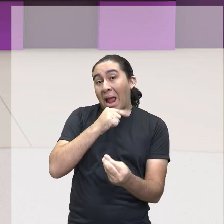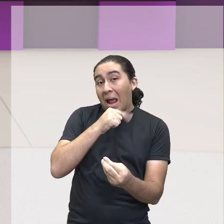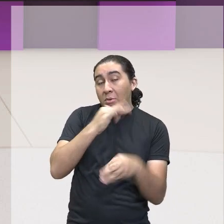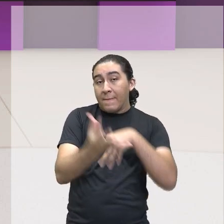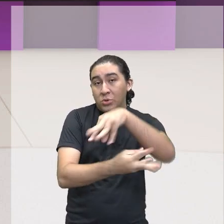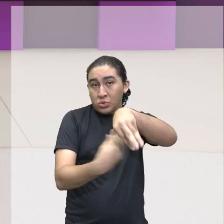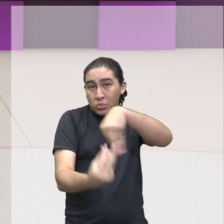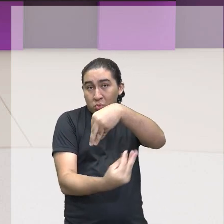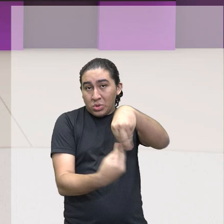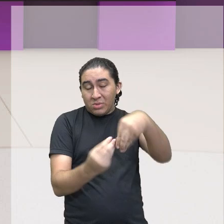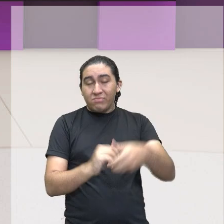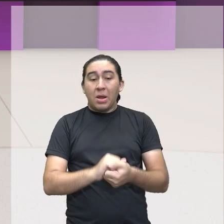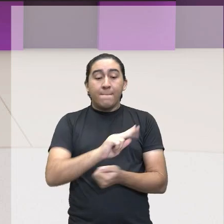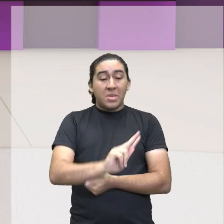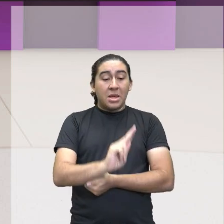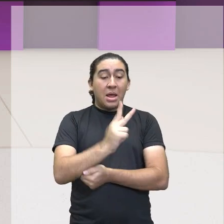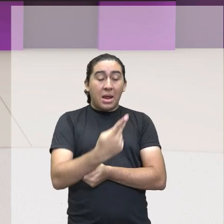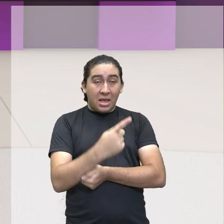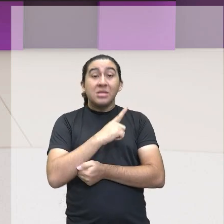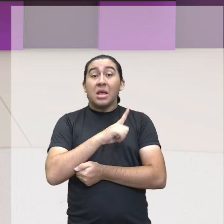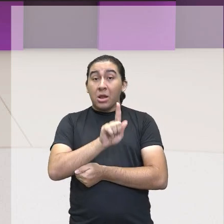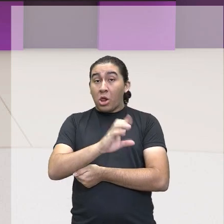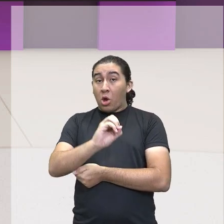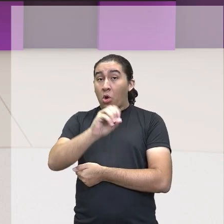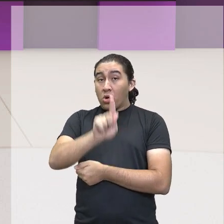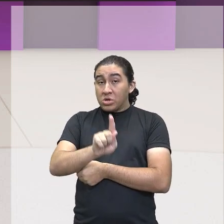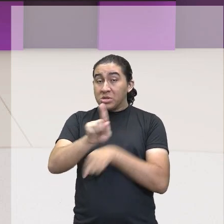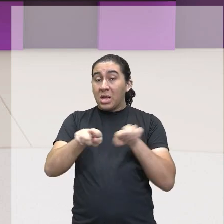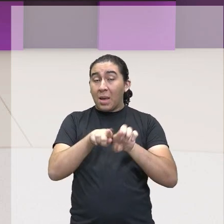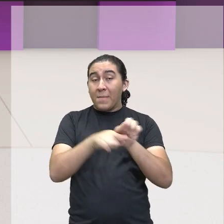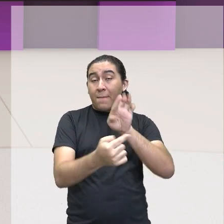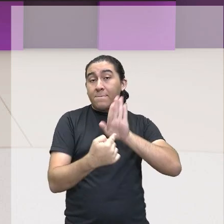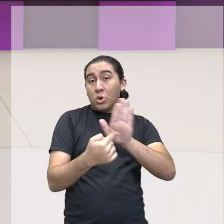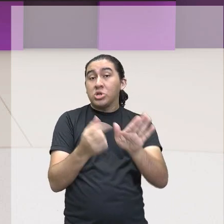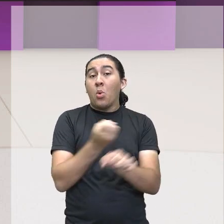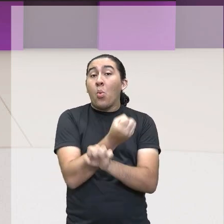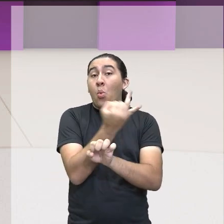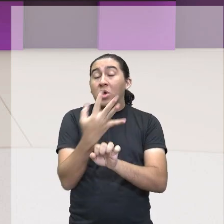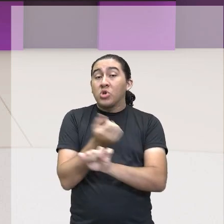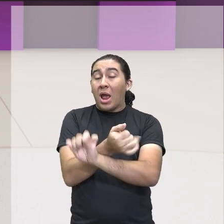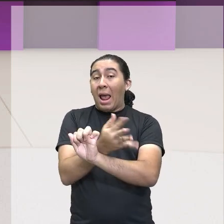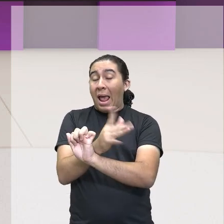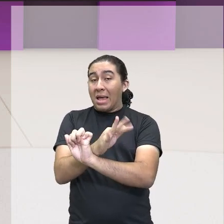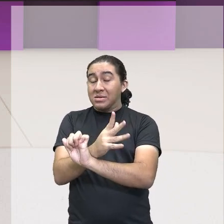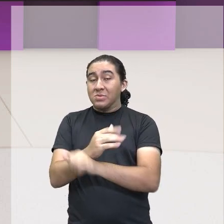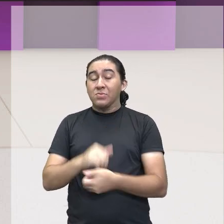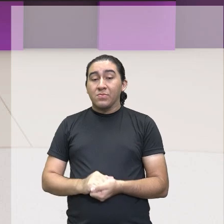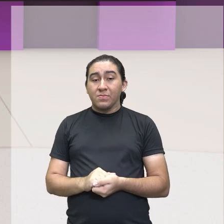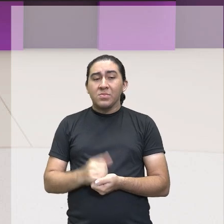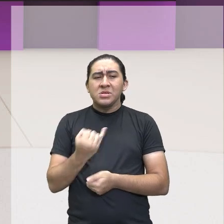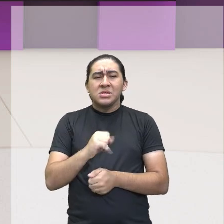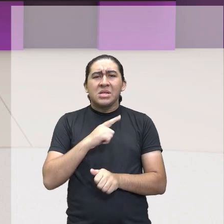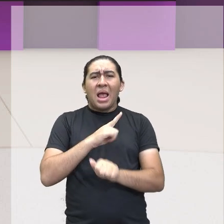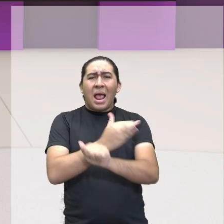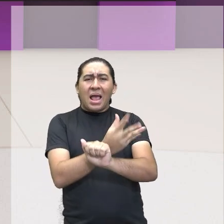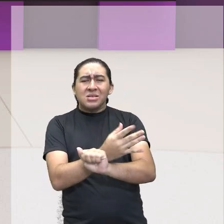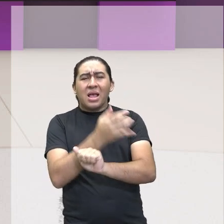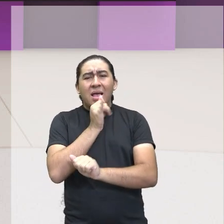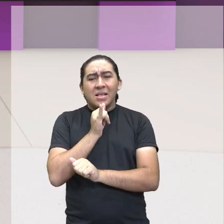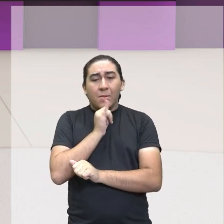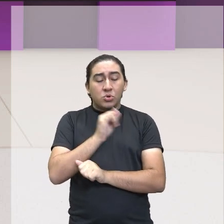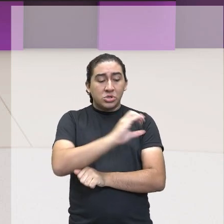pH, ele é uma escala logarítmica que expressa o grau de acidez. Quando a solução tem um pH